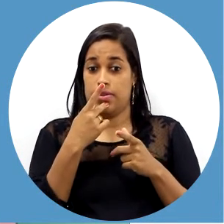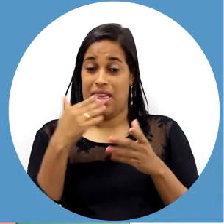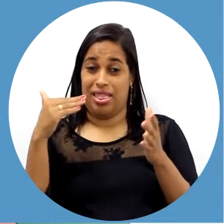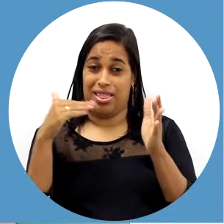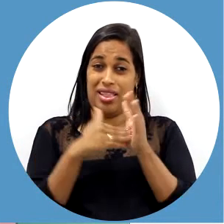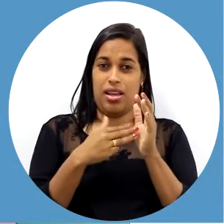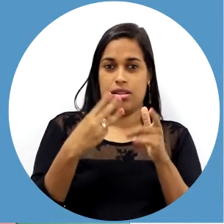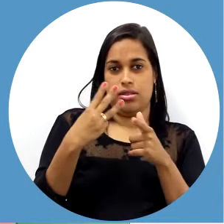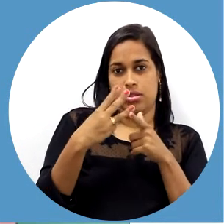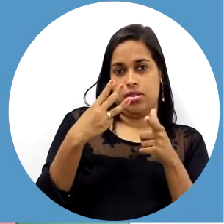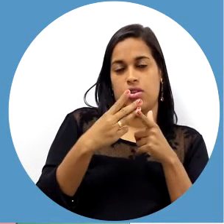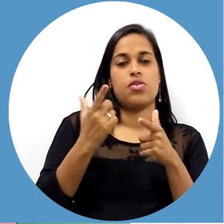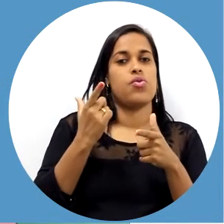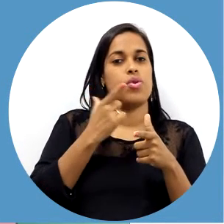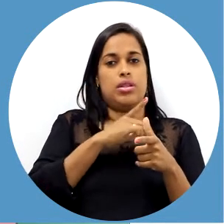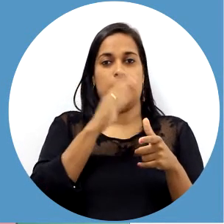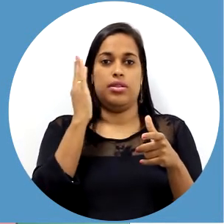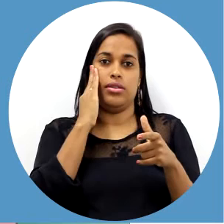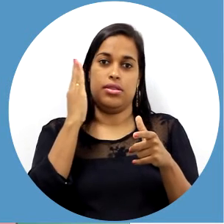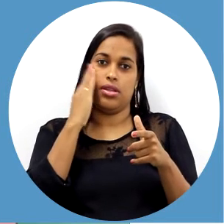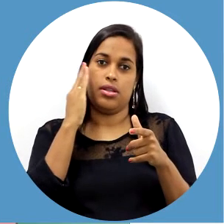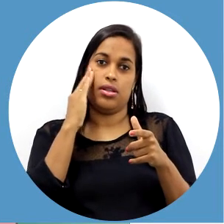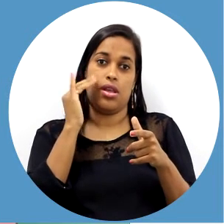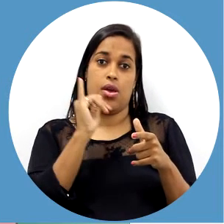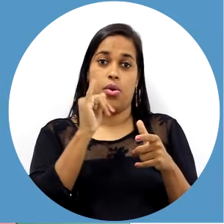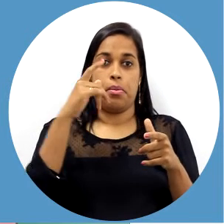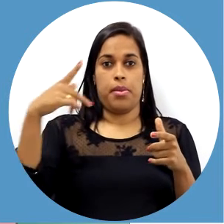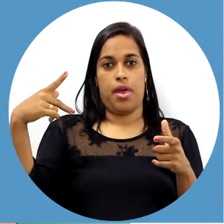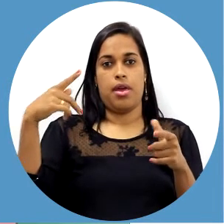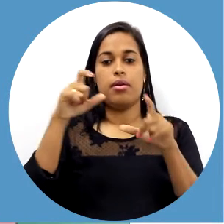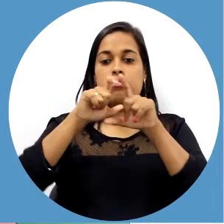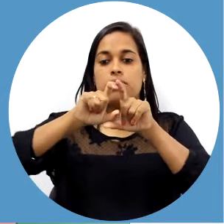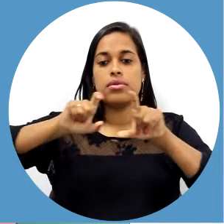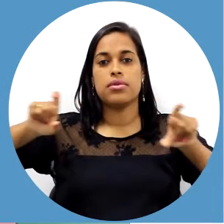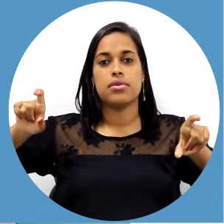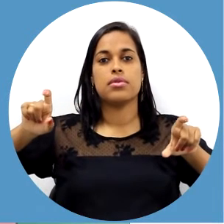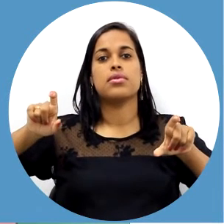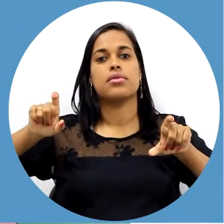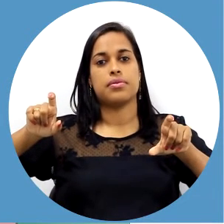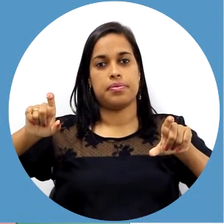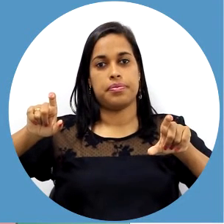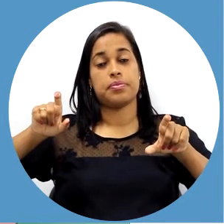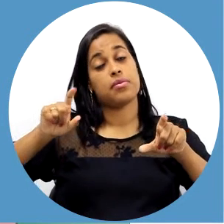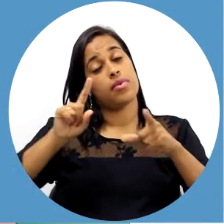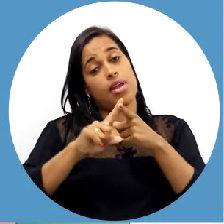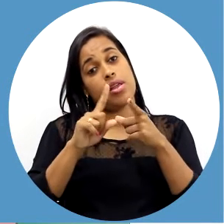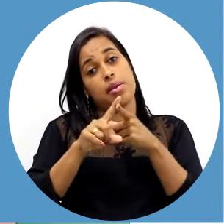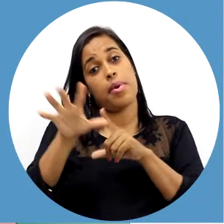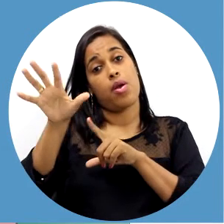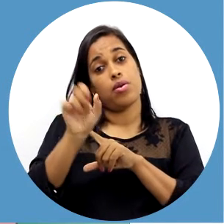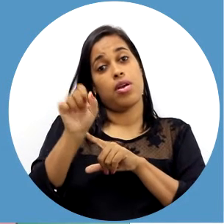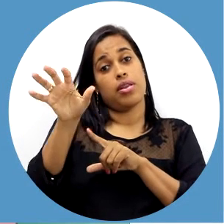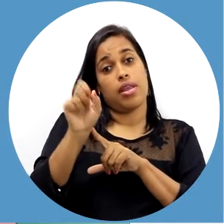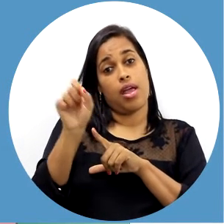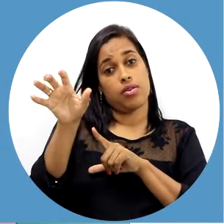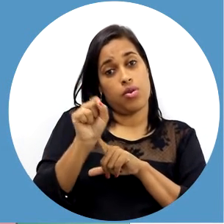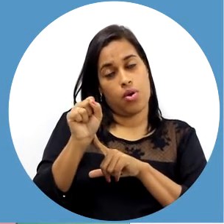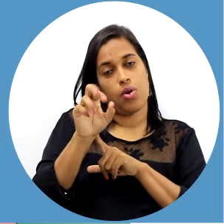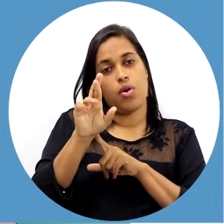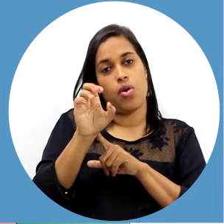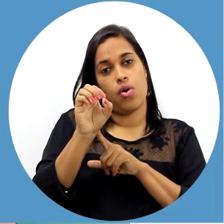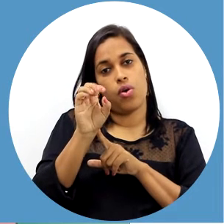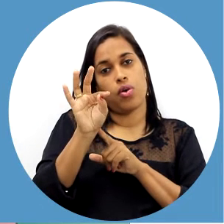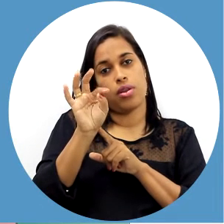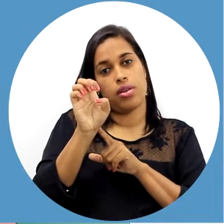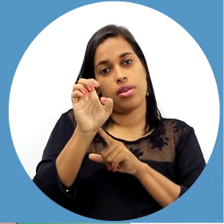até a camada 3, ele consegue entender o endereço IP, por exemplo, o endereço de uma máquina. E tem o famoso roteador, que